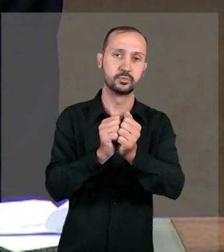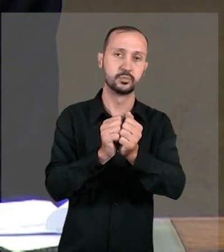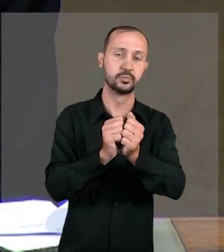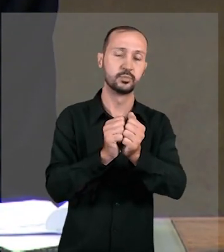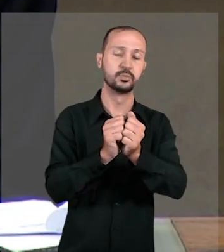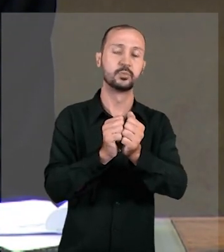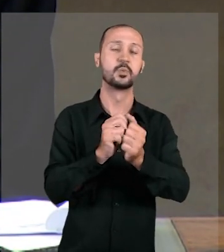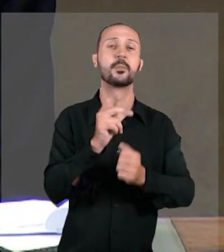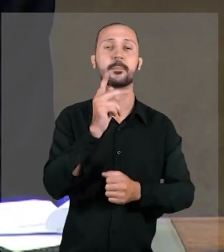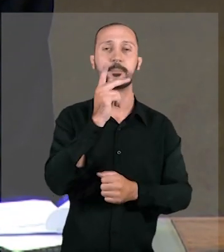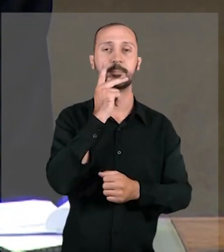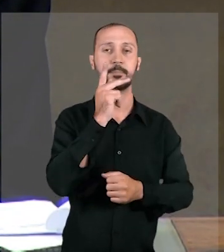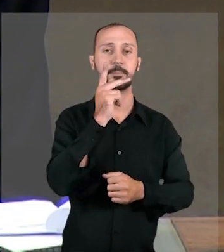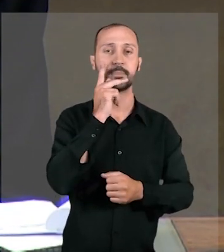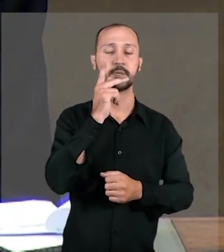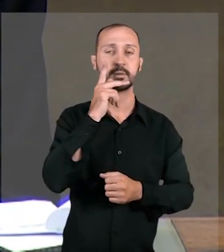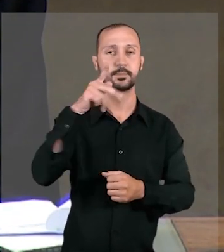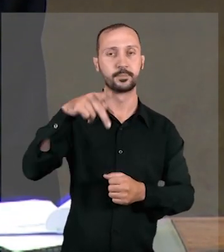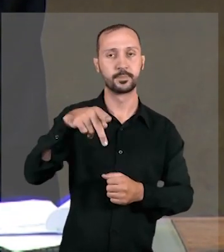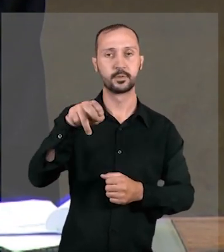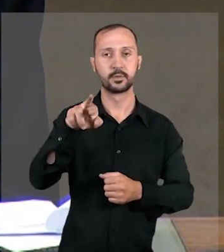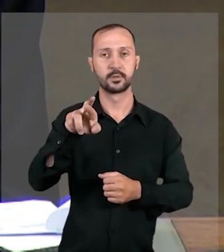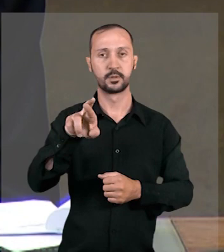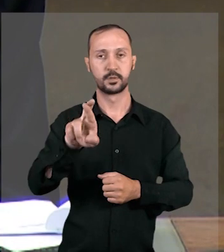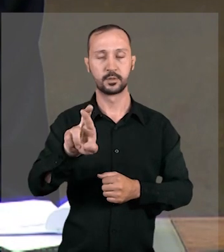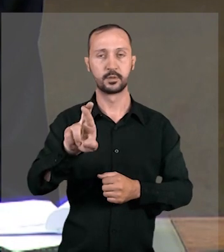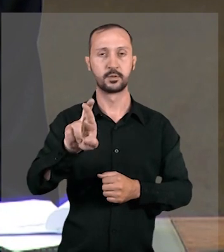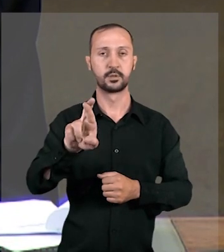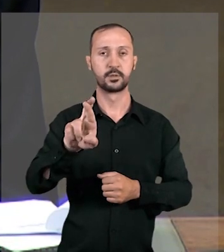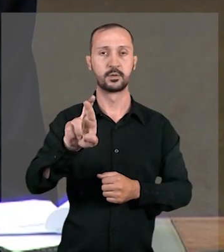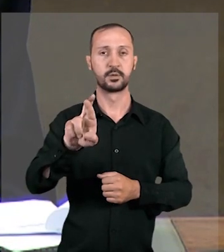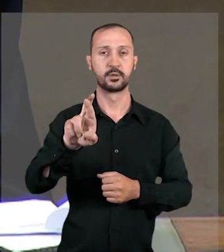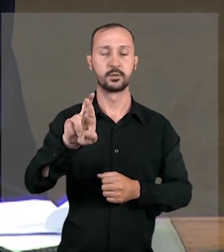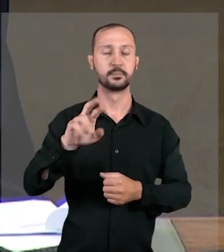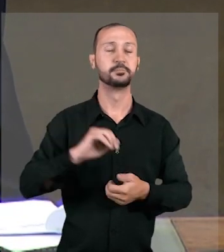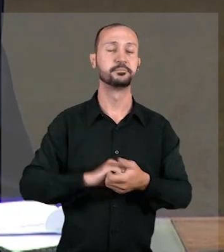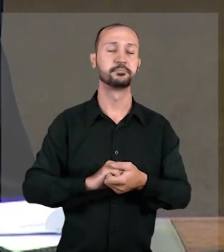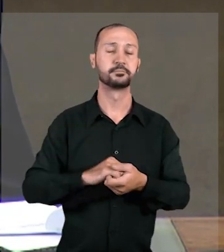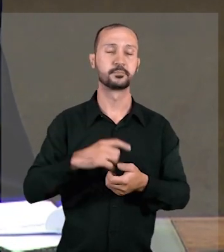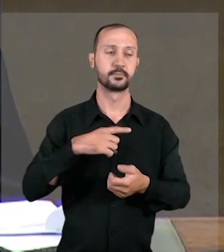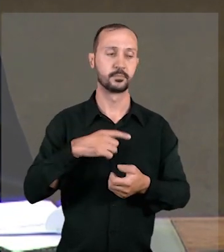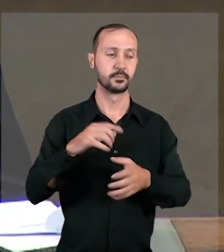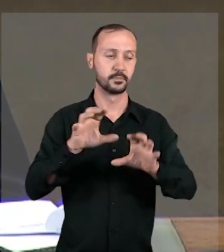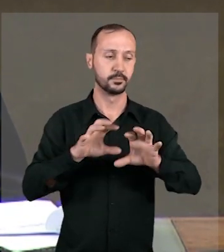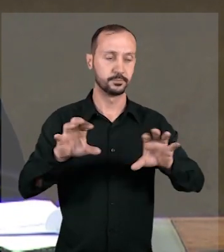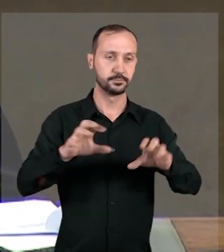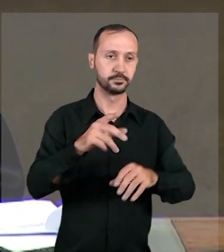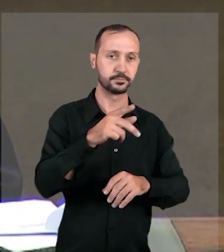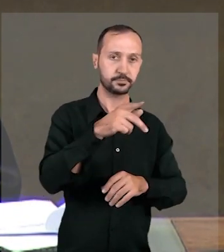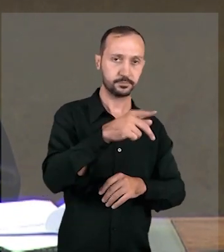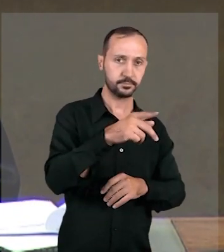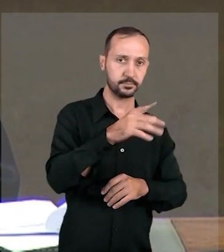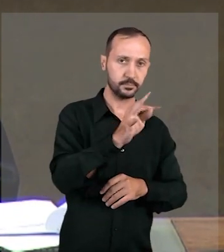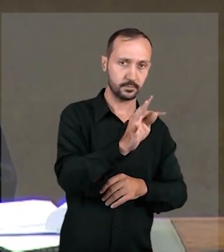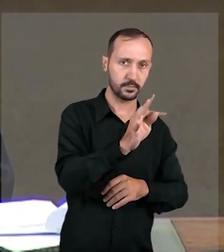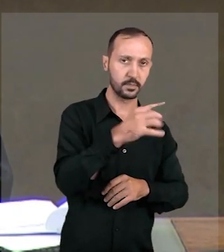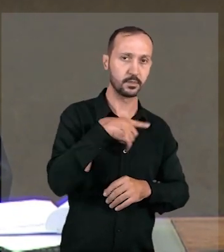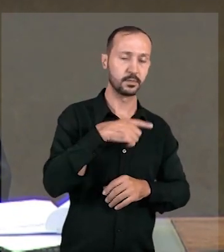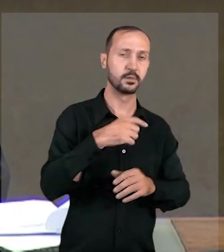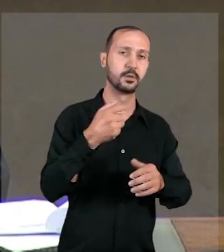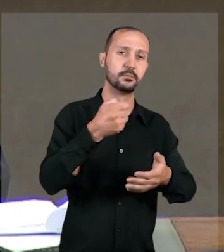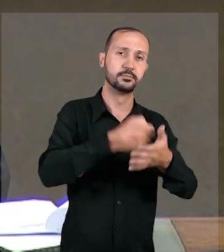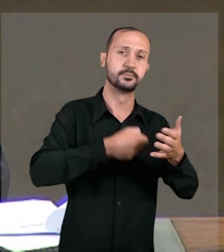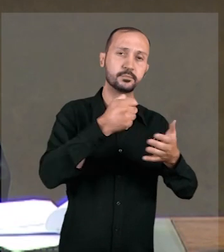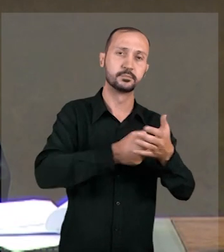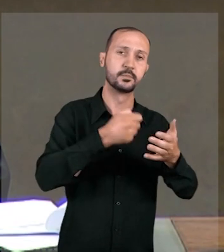acho que Partido Republicano Brasileiro. O PT é um partido de bandeiras feministas e que defende